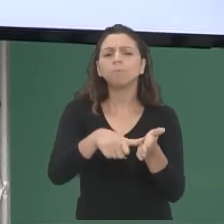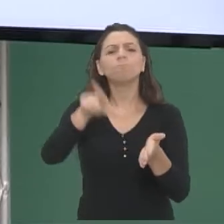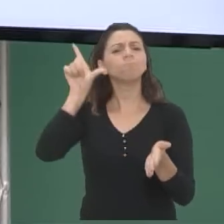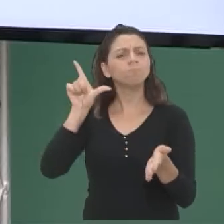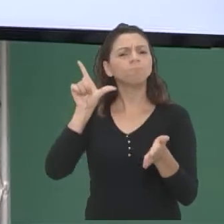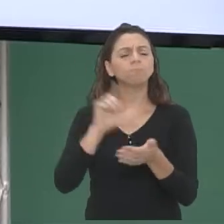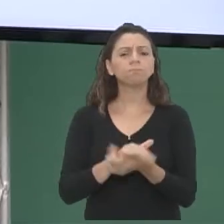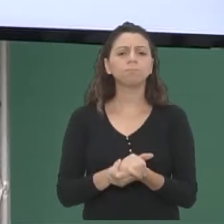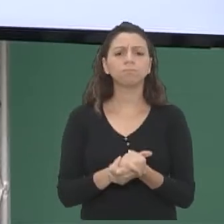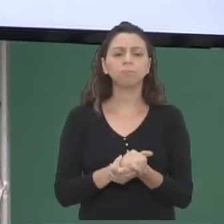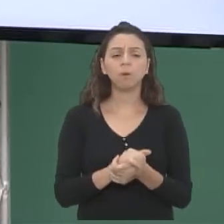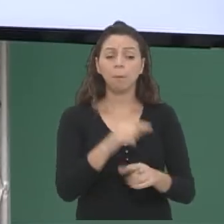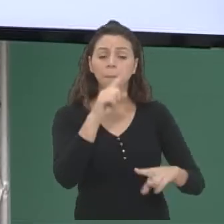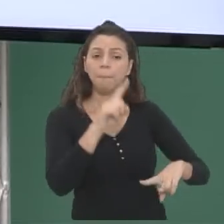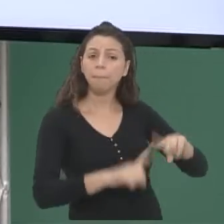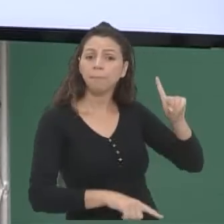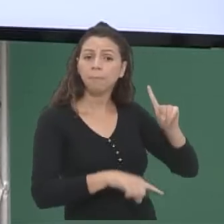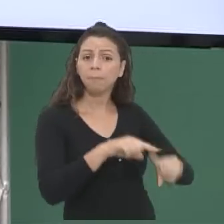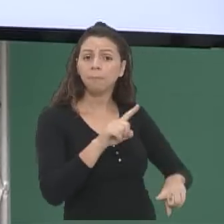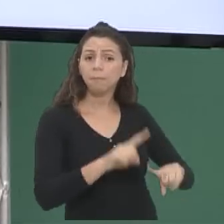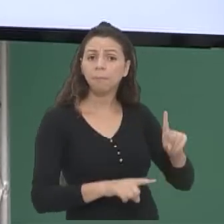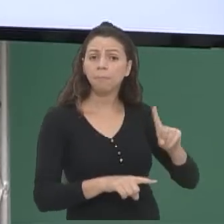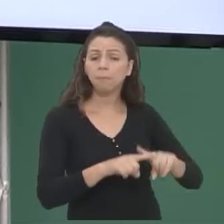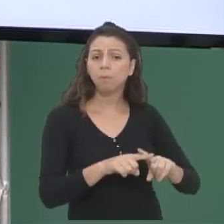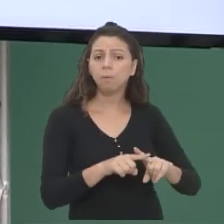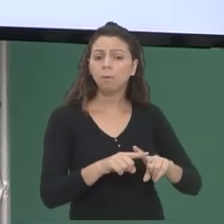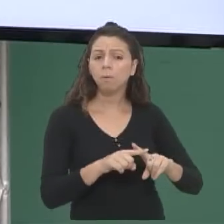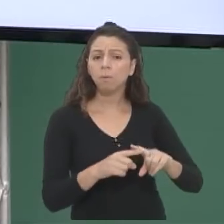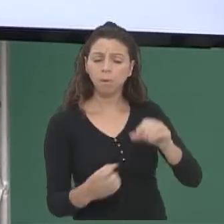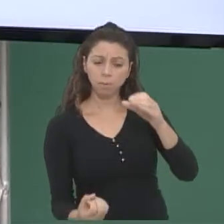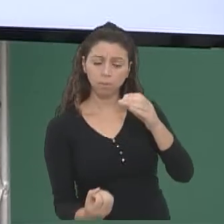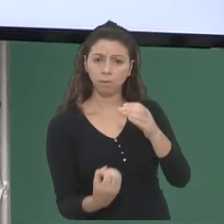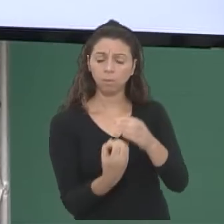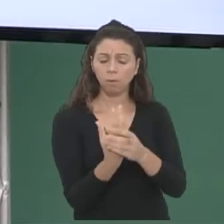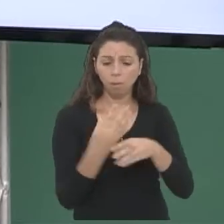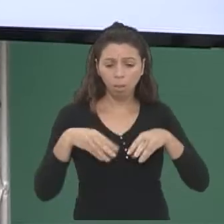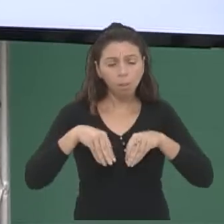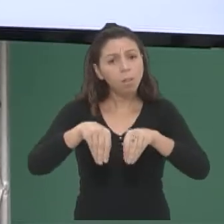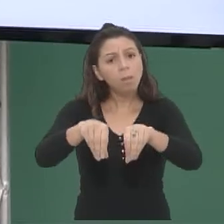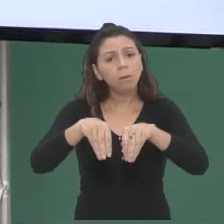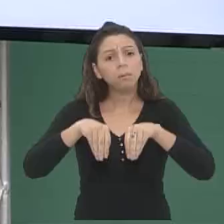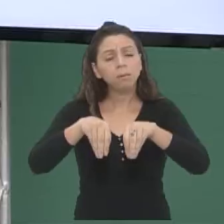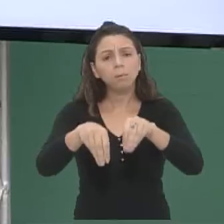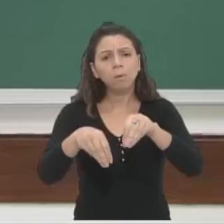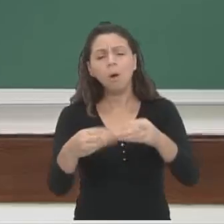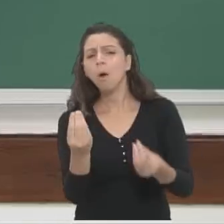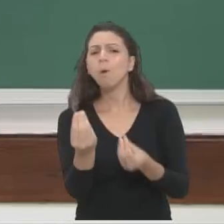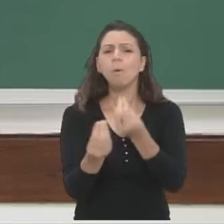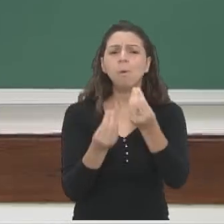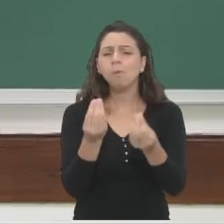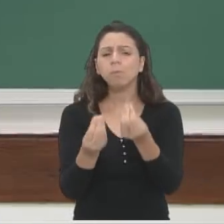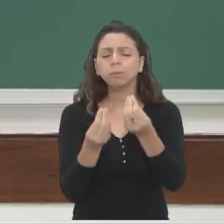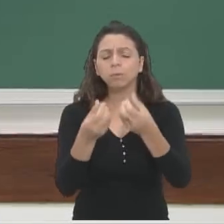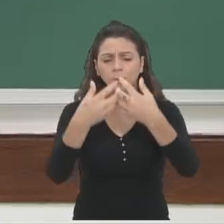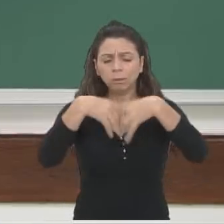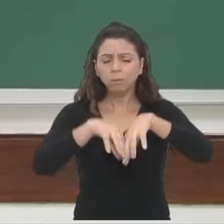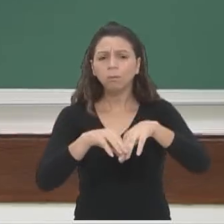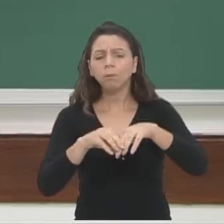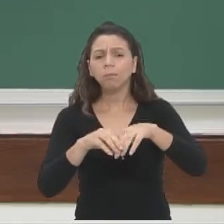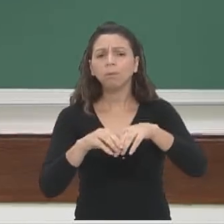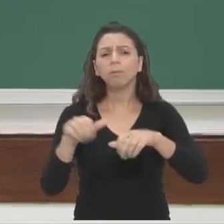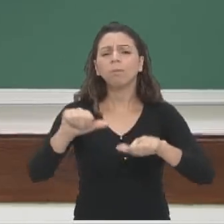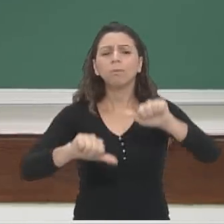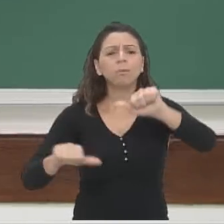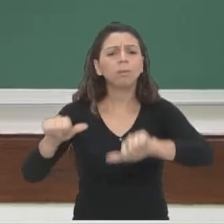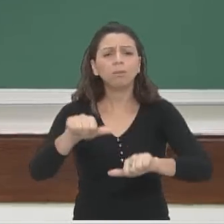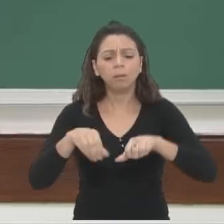sobre materiais, da constituição do nosso solo? Do que ele é feito? O que ele tem na sua constituição?